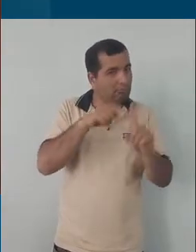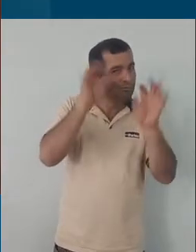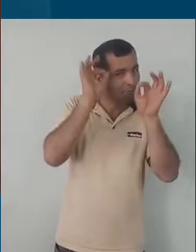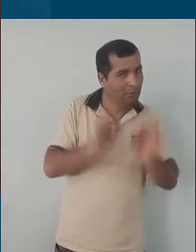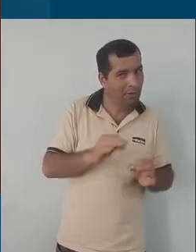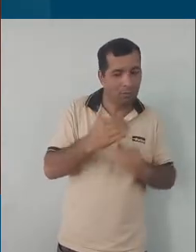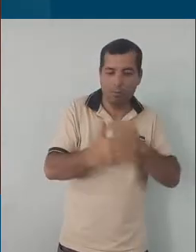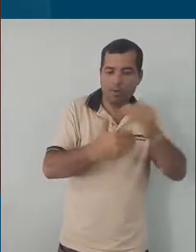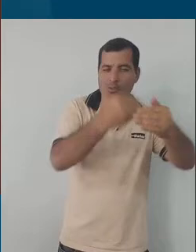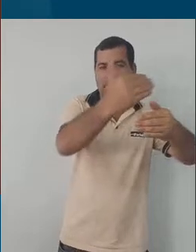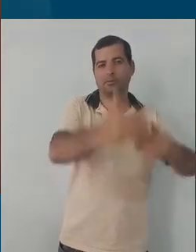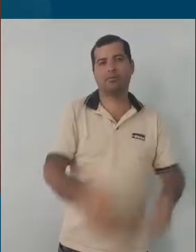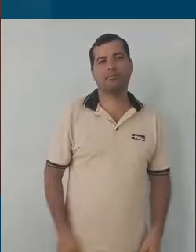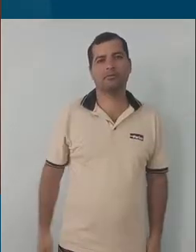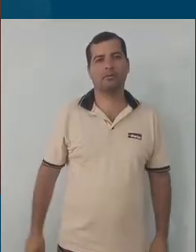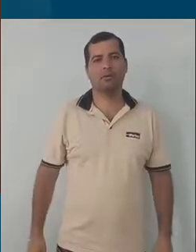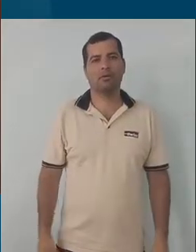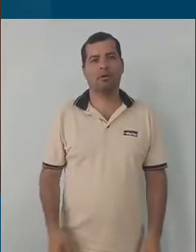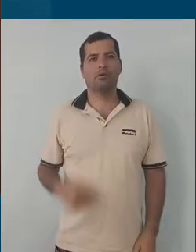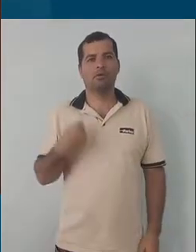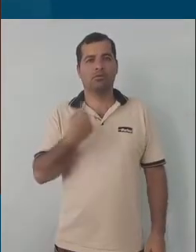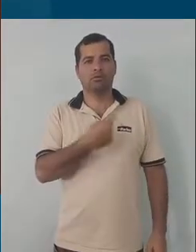mais dizer